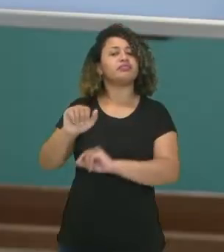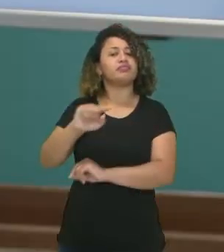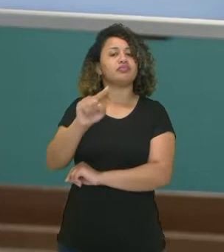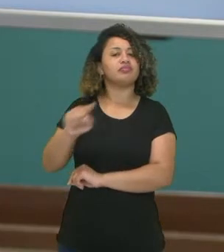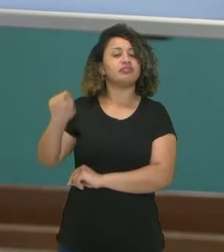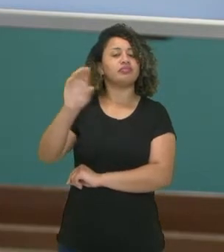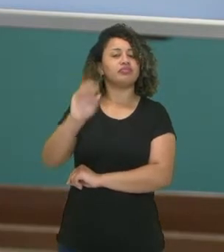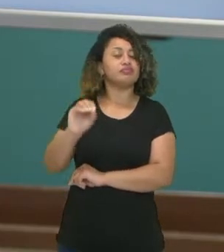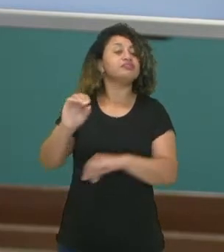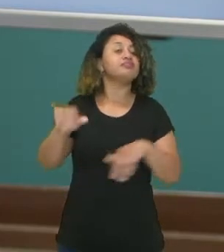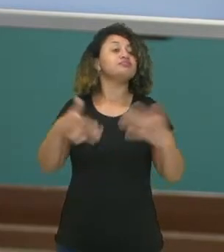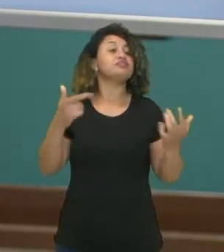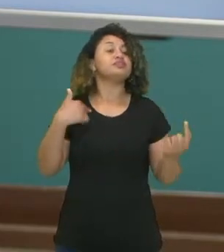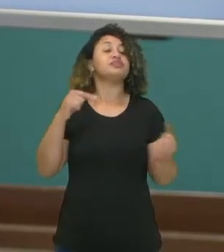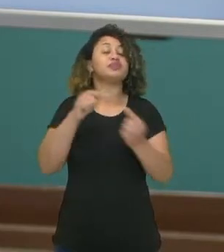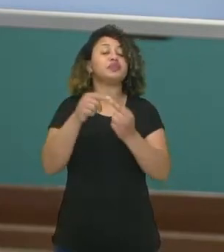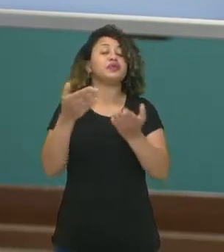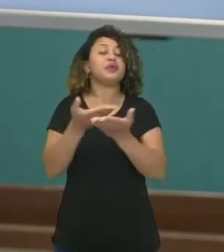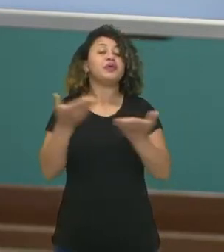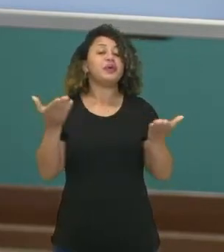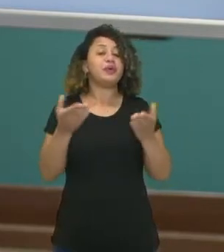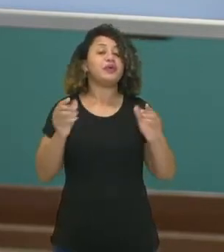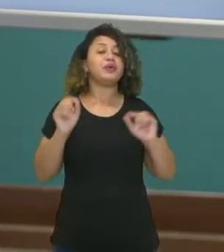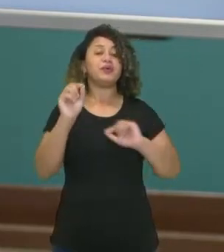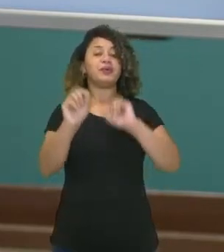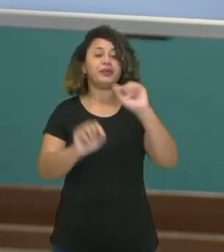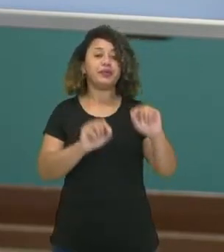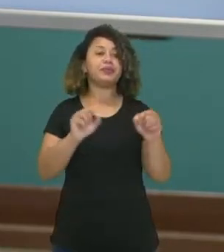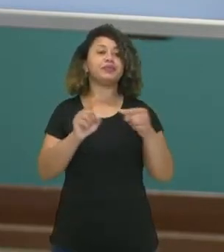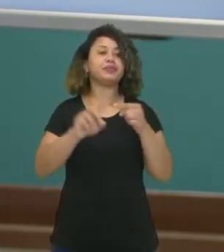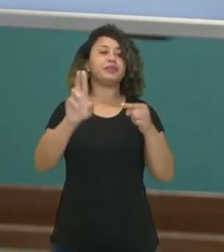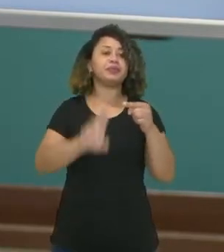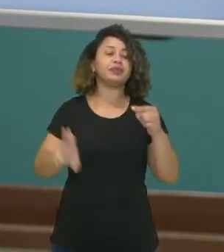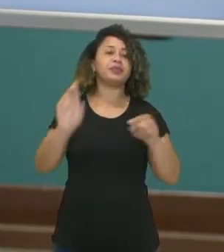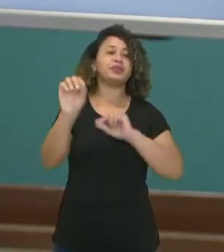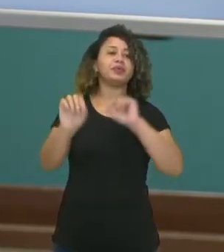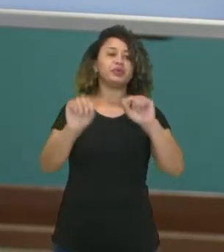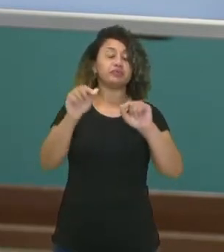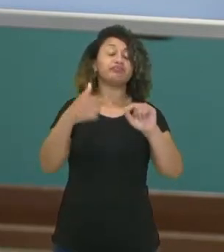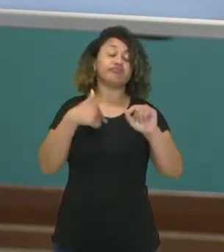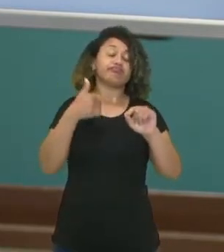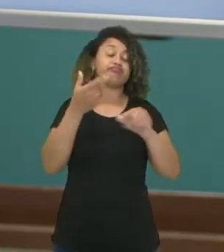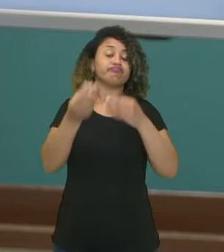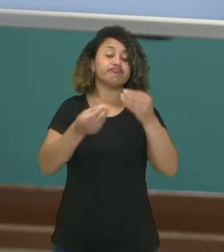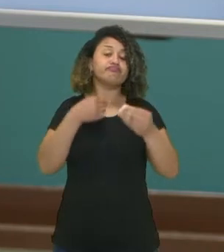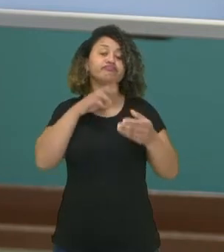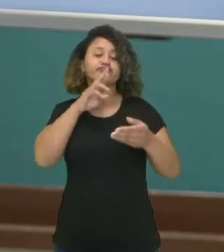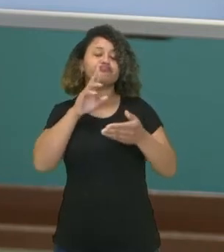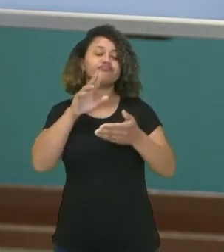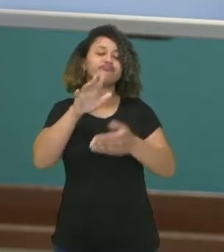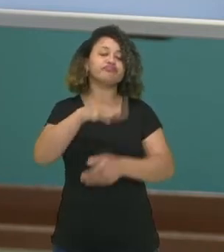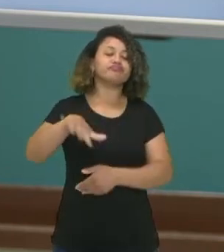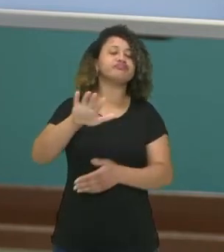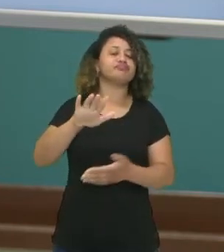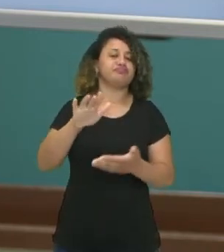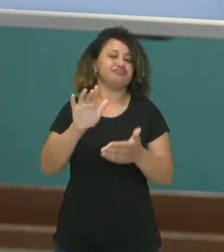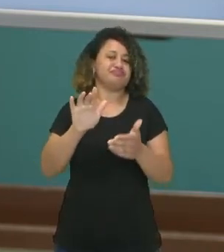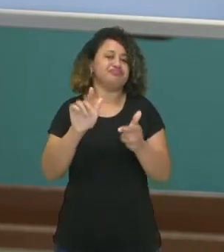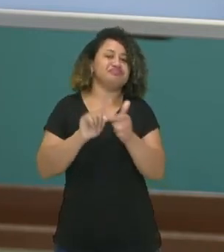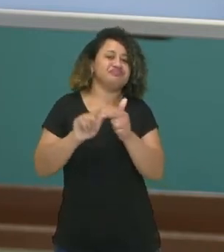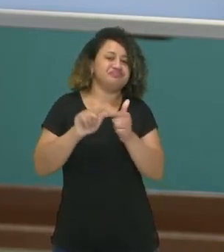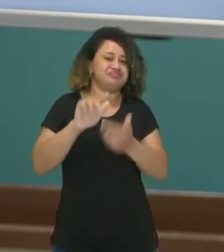os objetivos da aula de hoje é utilizar na resolução de situações problemas